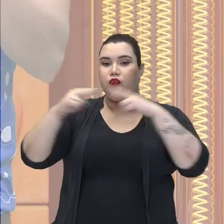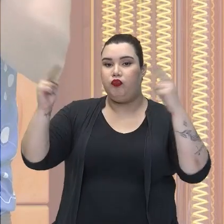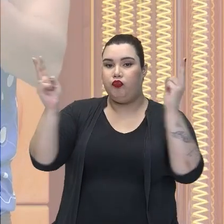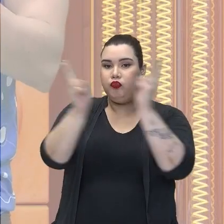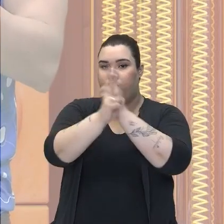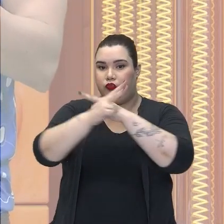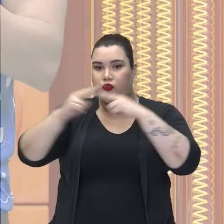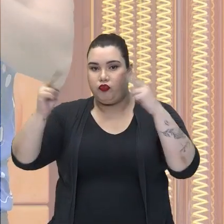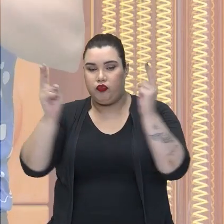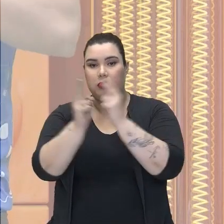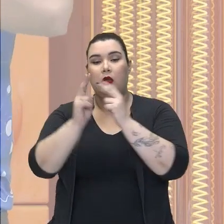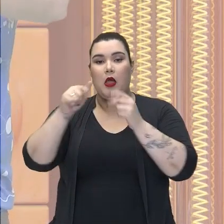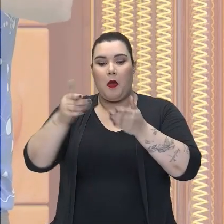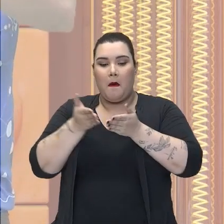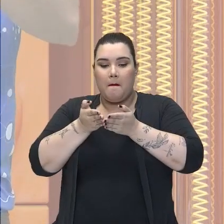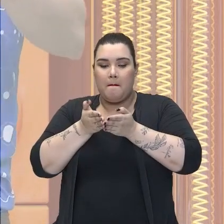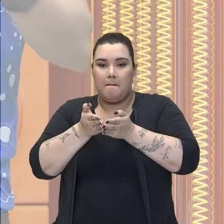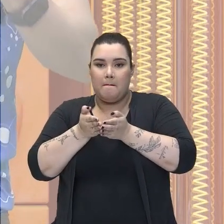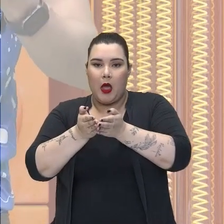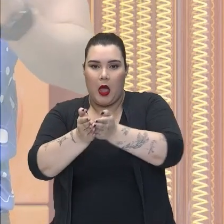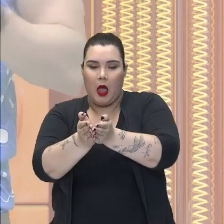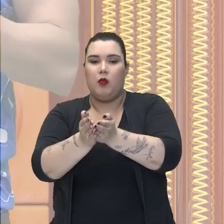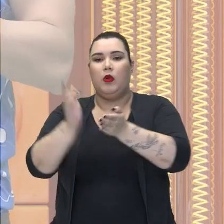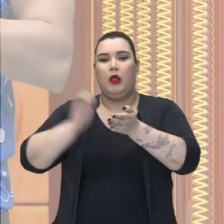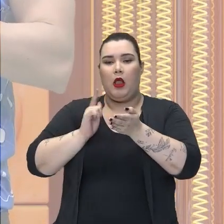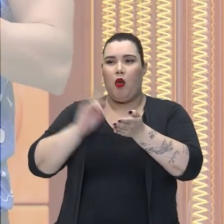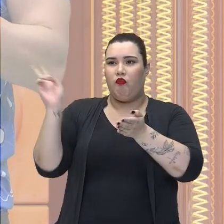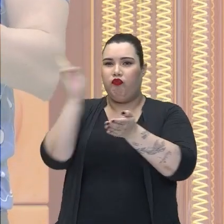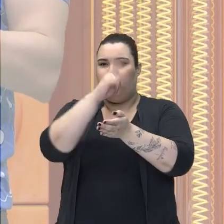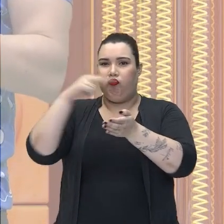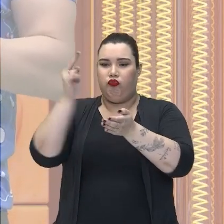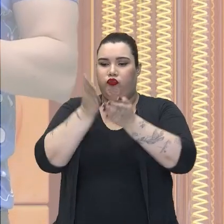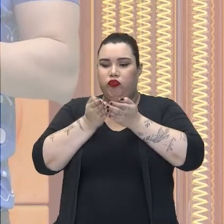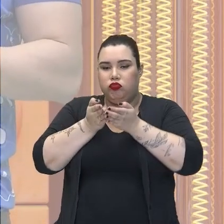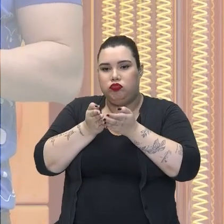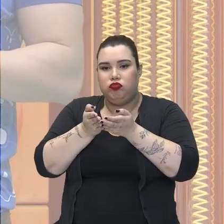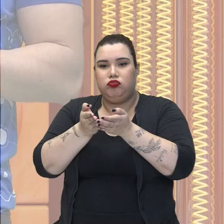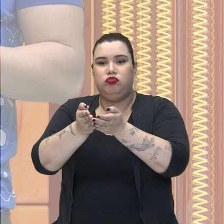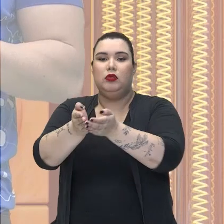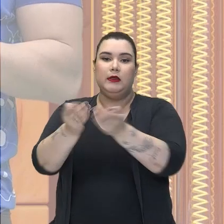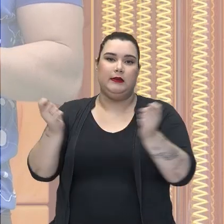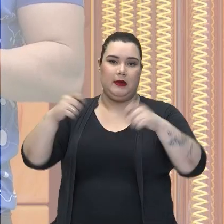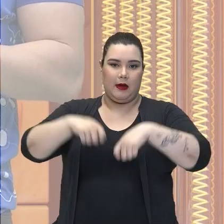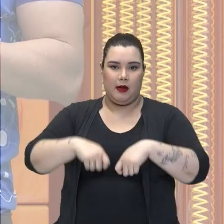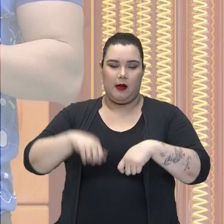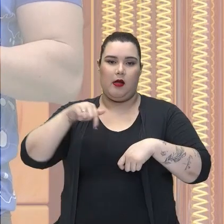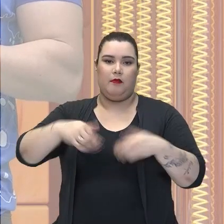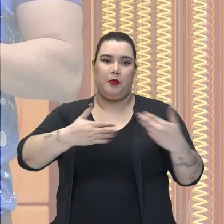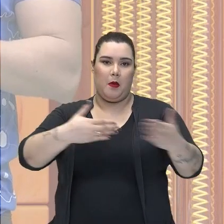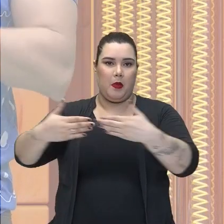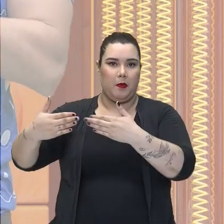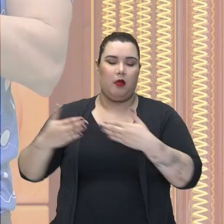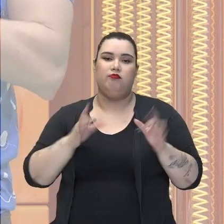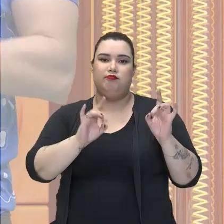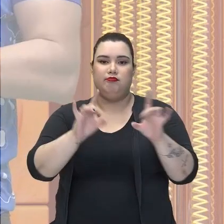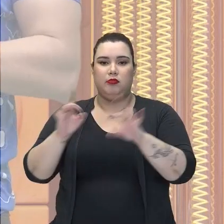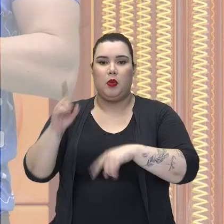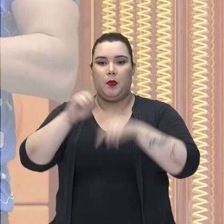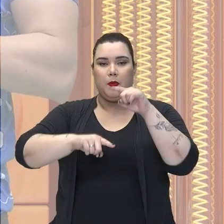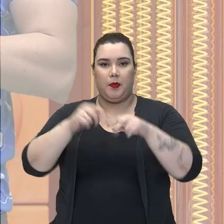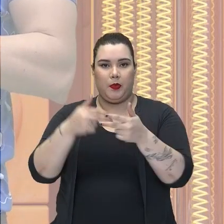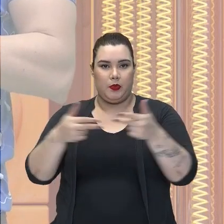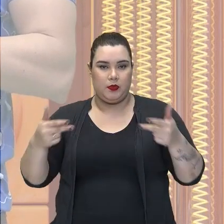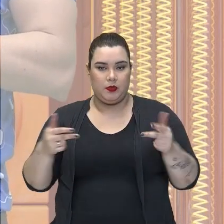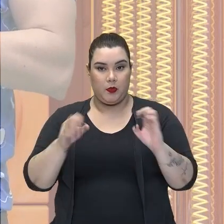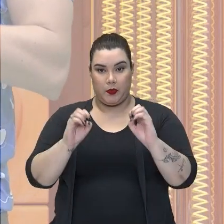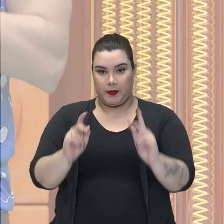moviam ali as caravelas, que dava ali todo esse dinamismo para a fase comercial do modo de produção